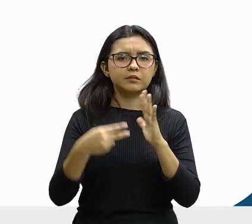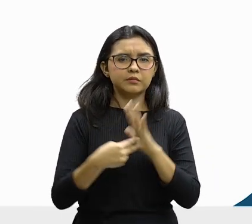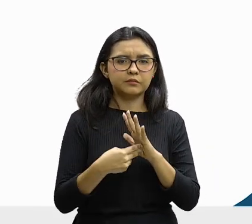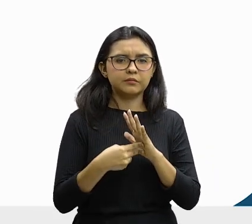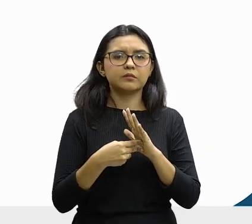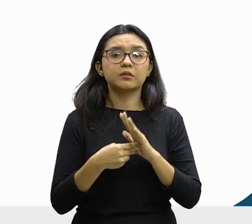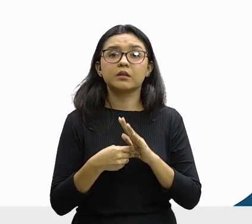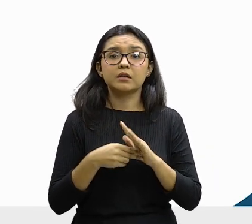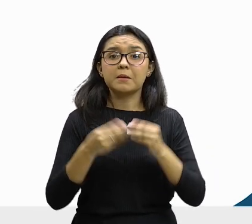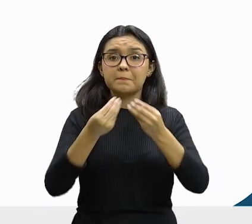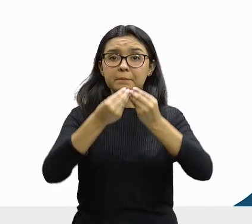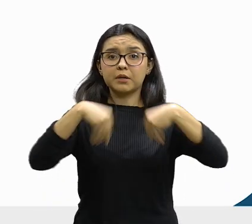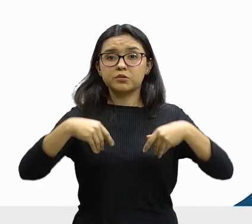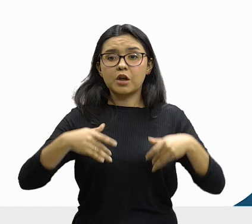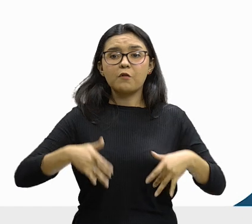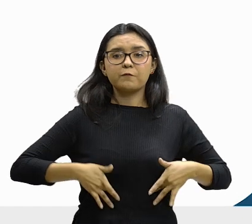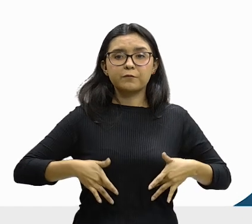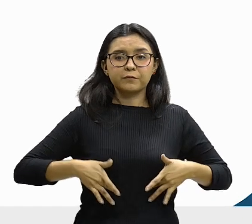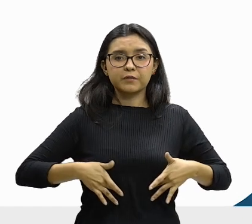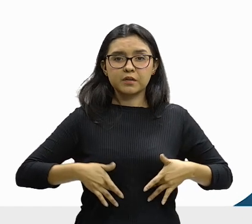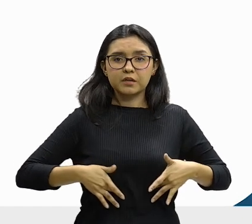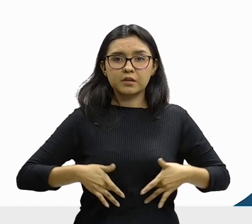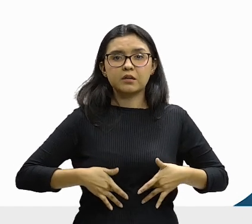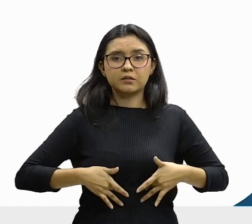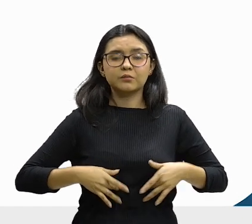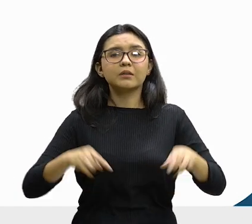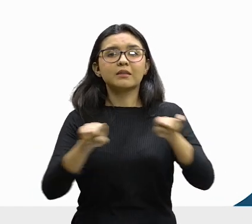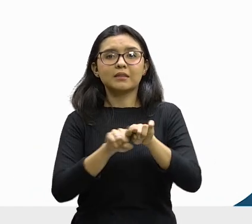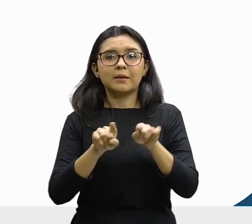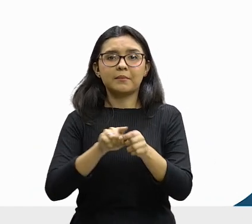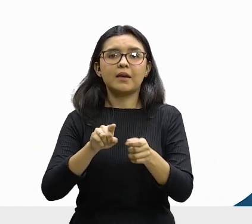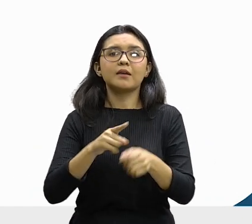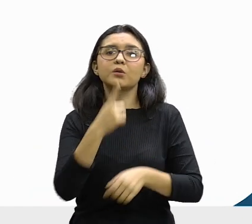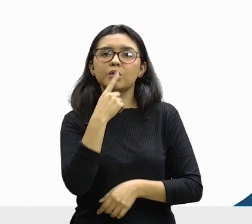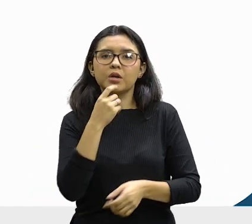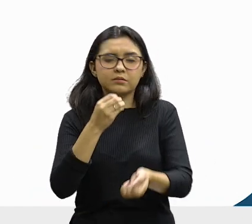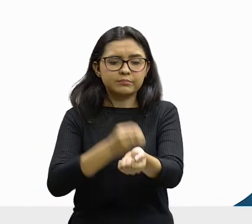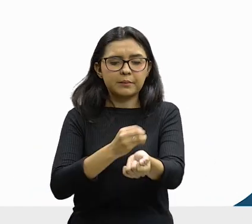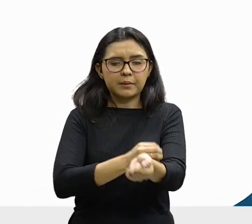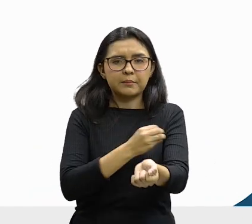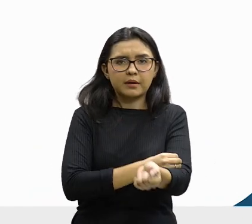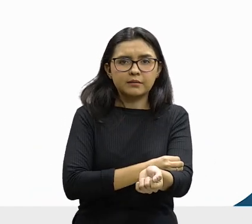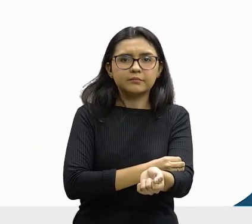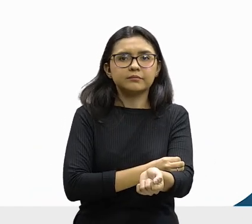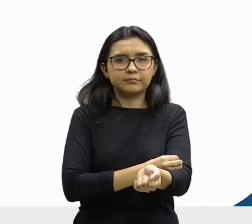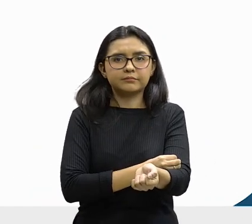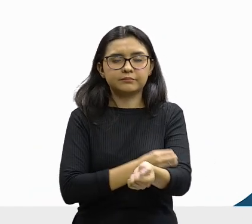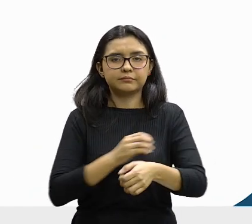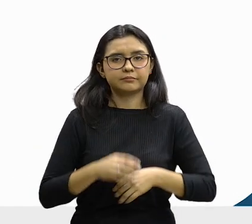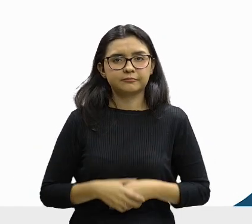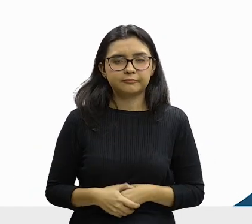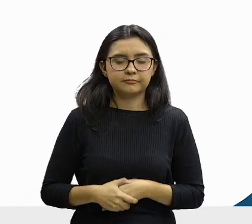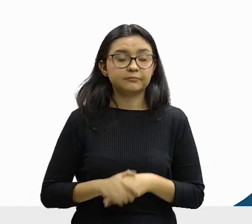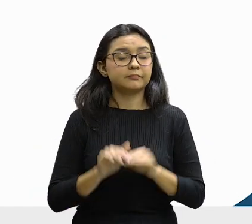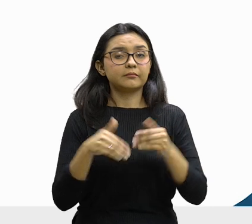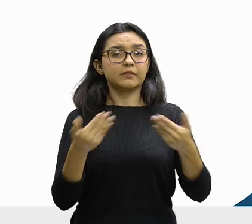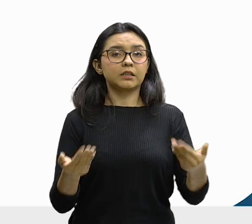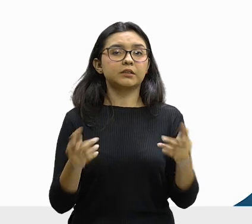o fígado do ser humano e as hemácias do ser humano, fazendo reprodução assexuada.